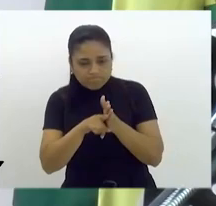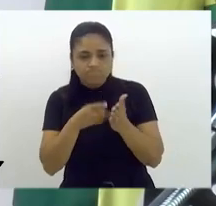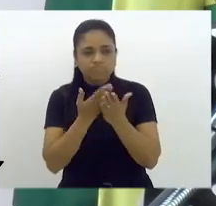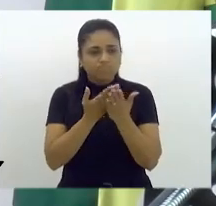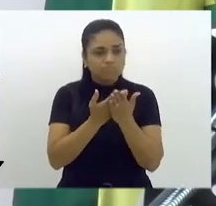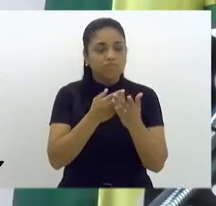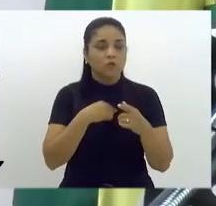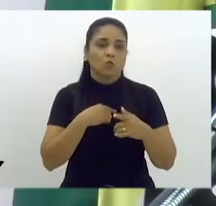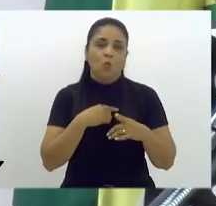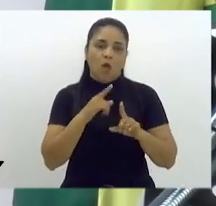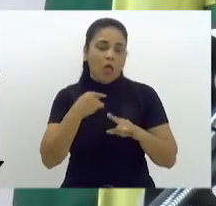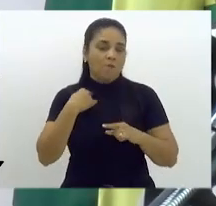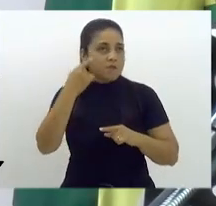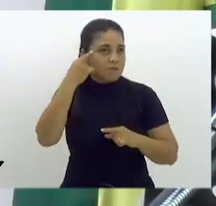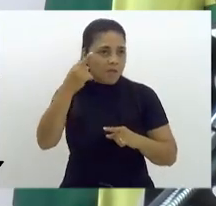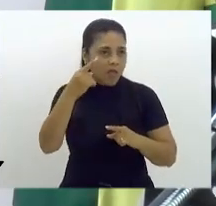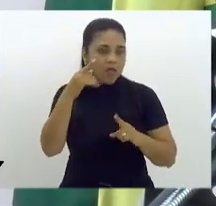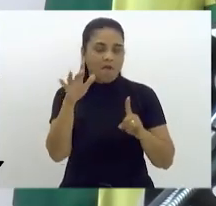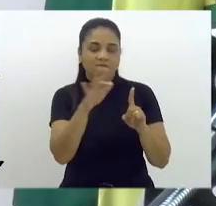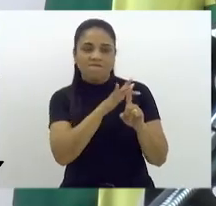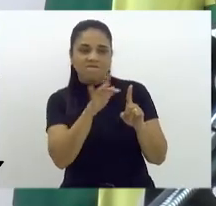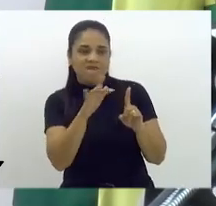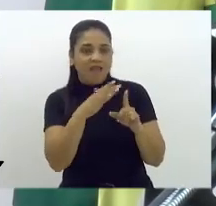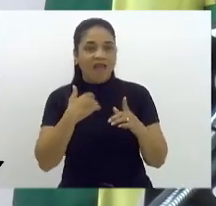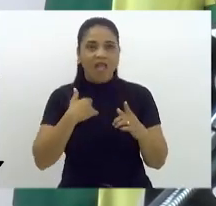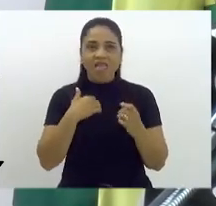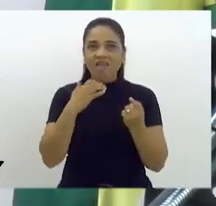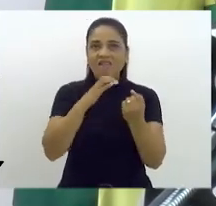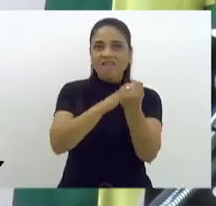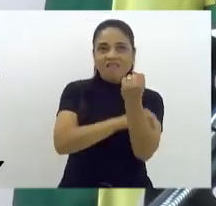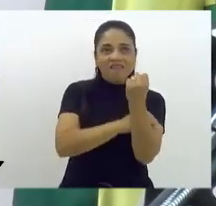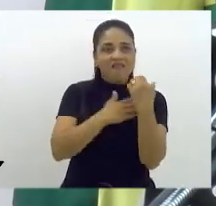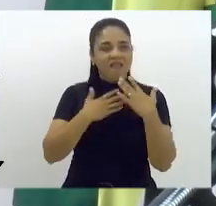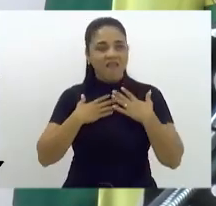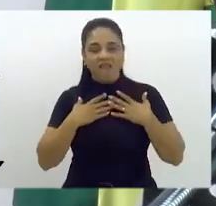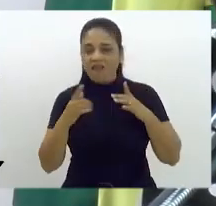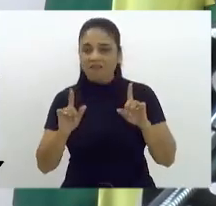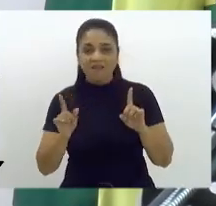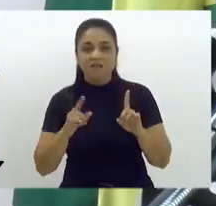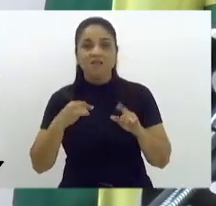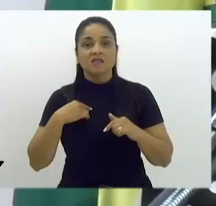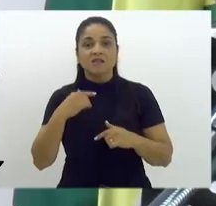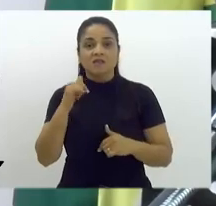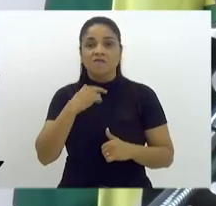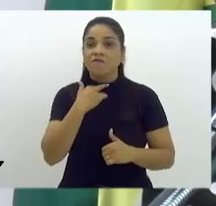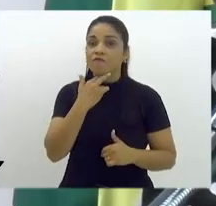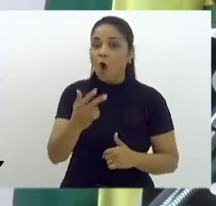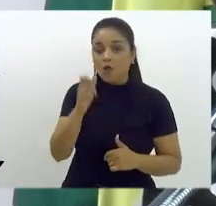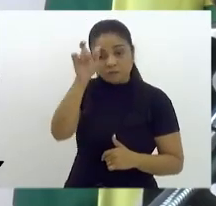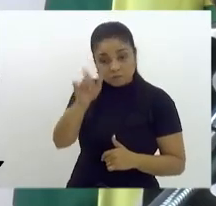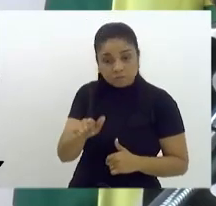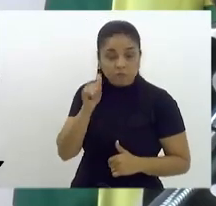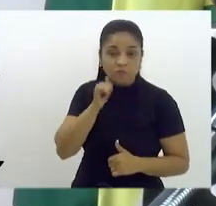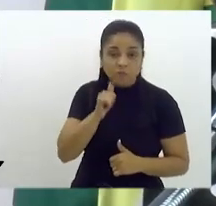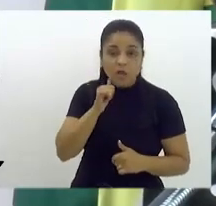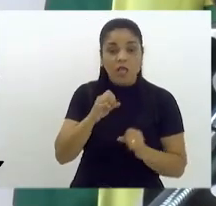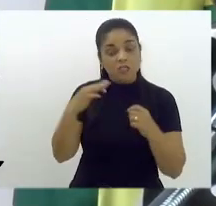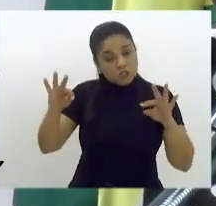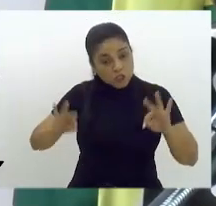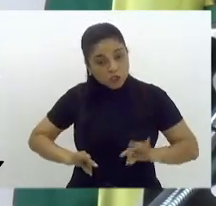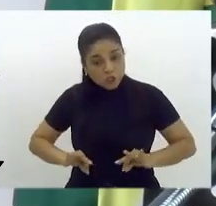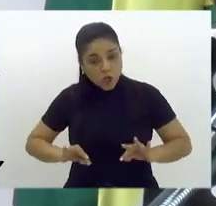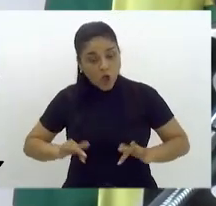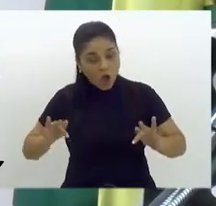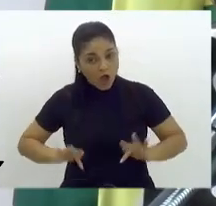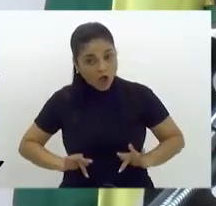potencializar o vitimismo não potencializado denuncia falsa e da voz às mulheres que realmente sofrem com isso e tentar proteger as